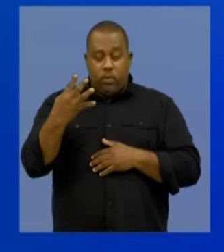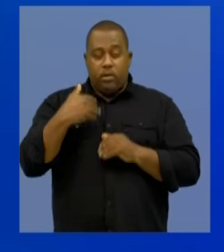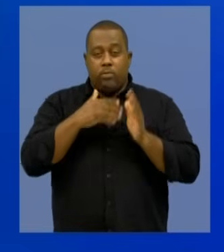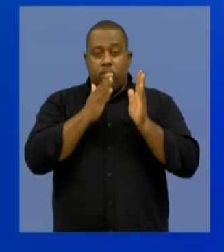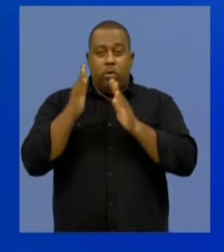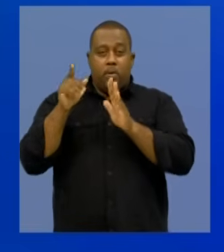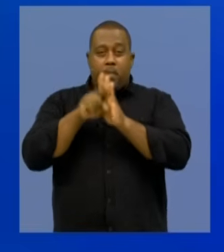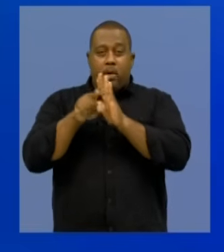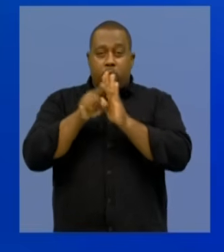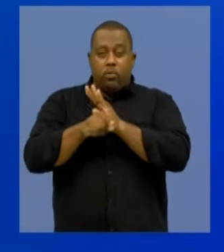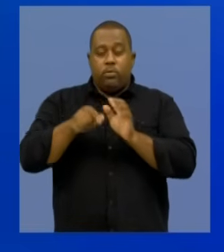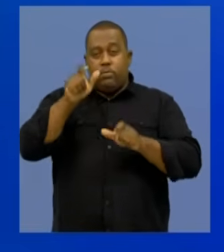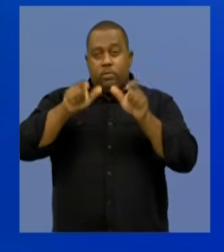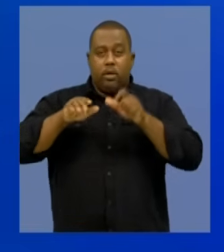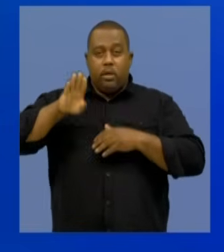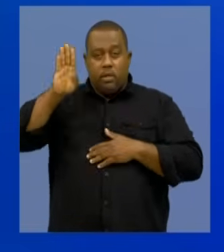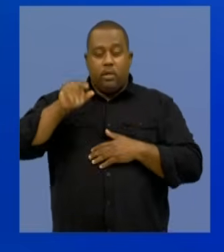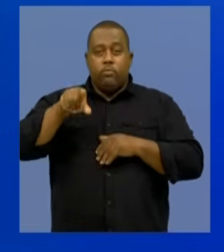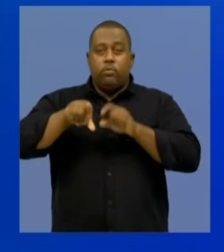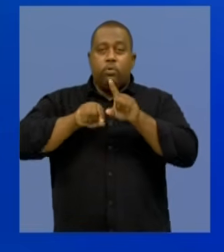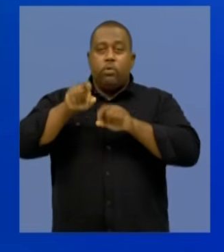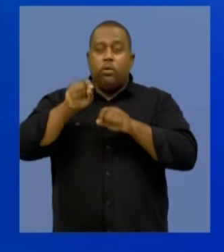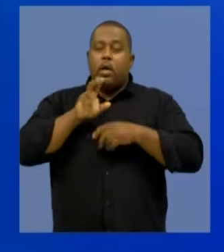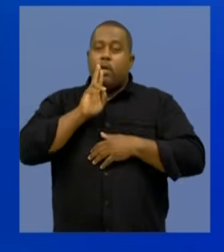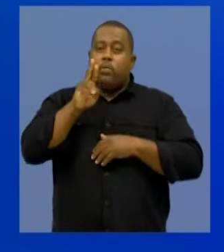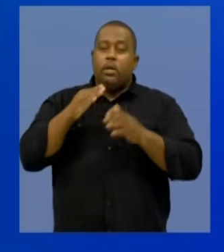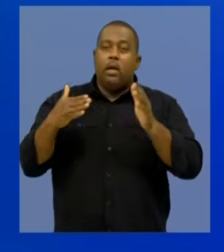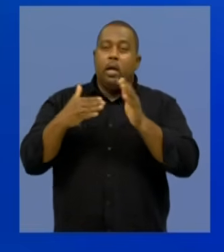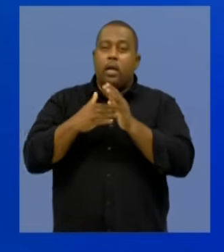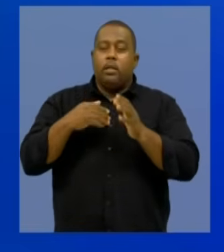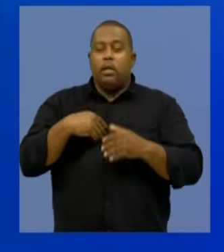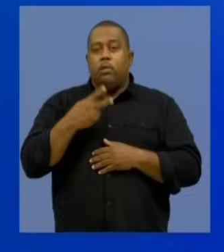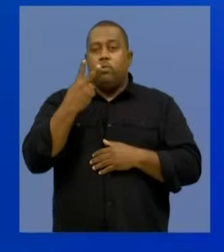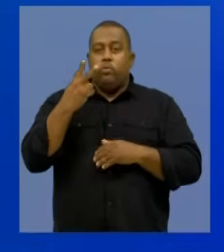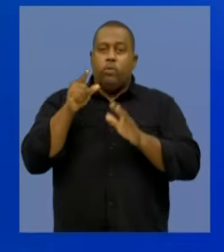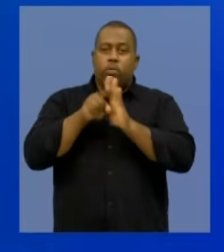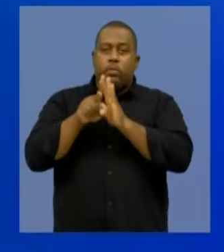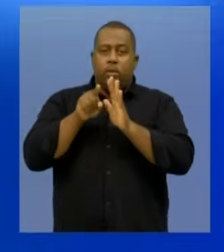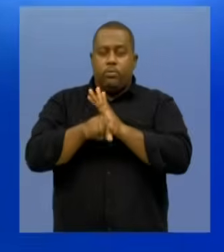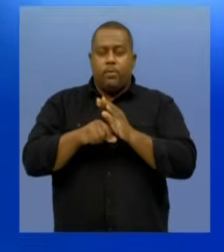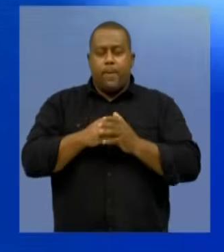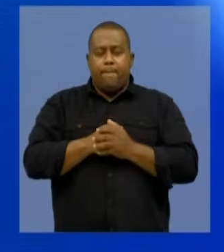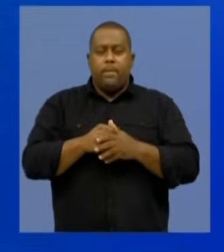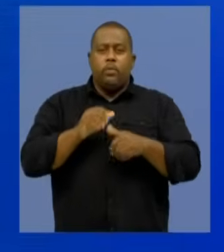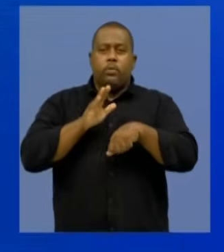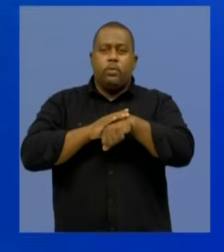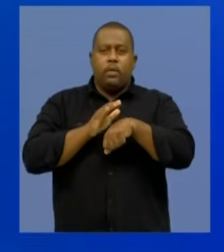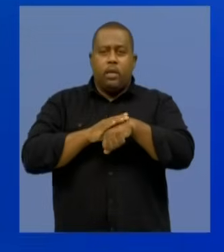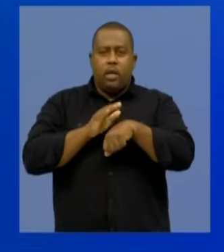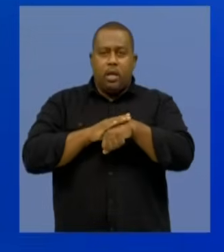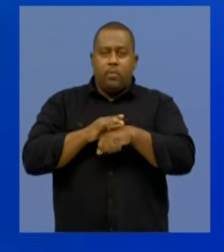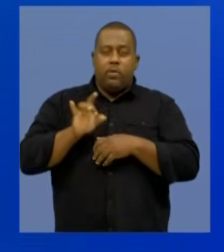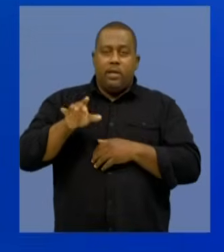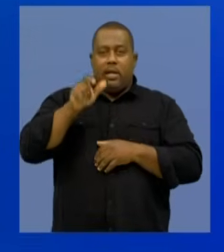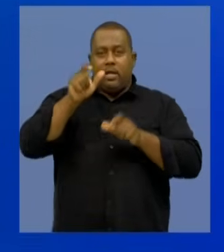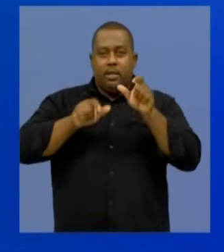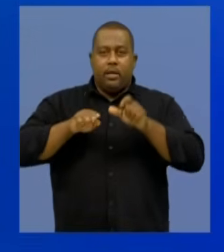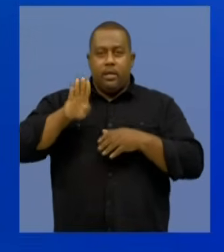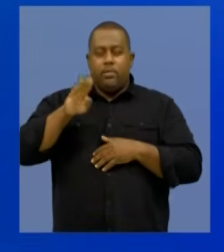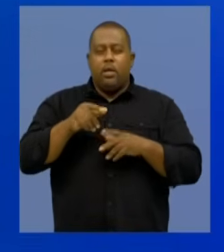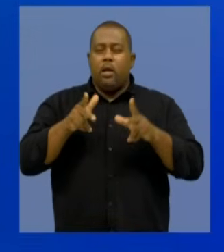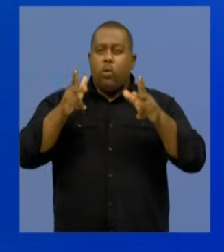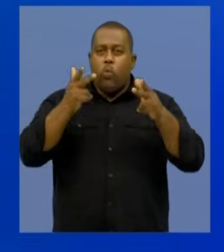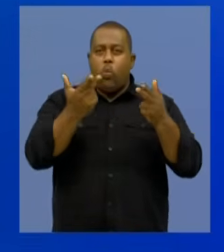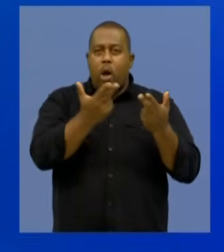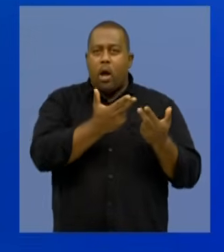poderão ser escolhidos para responder a até 2 perguntas. O tempo de participação dos candidatos será o